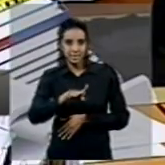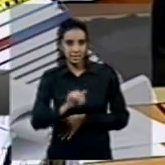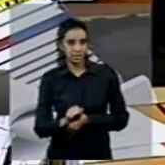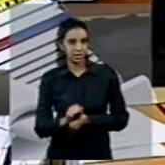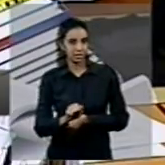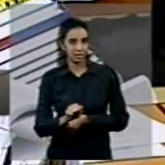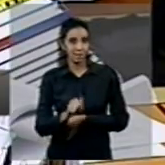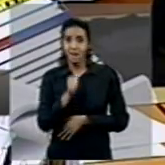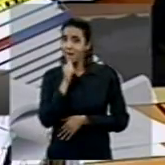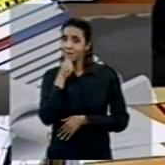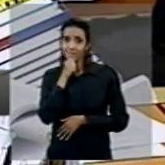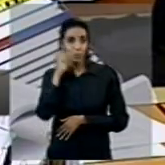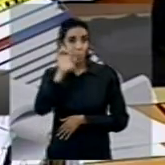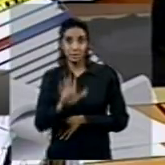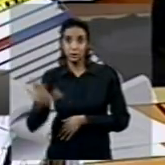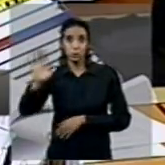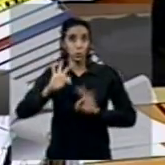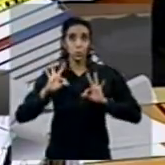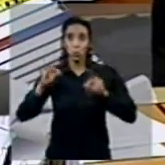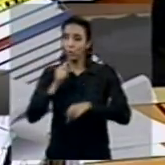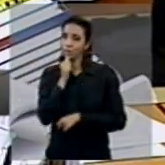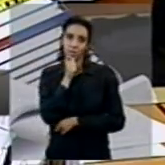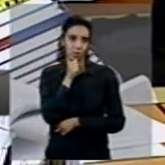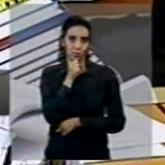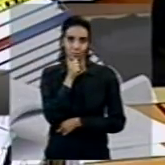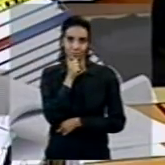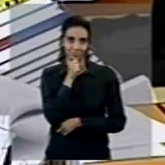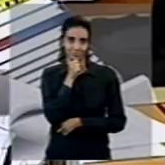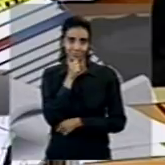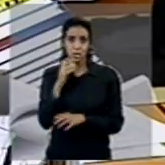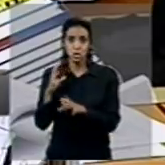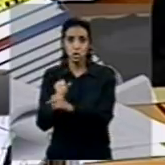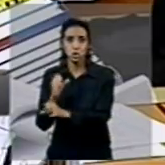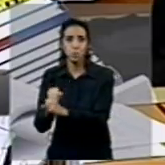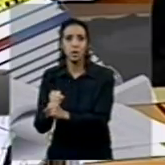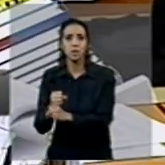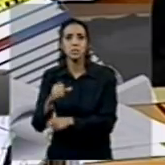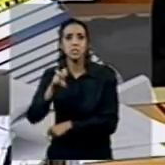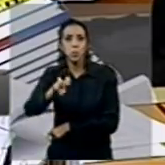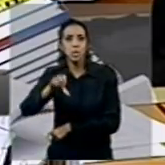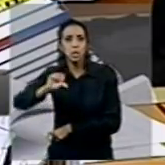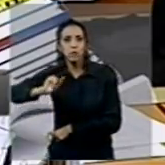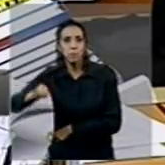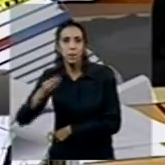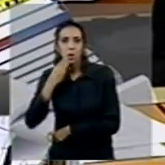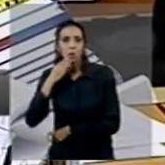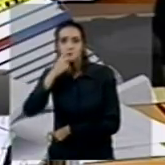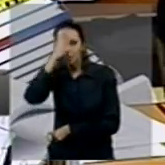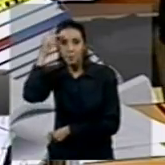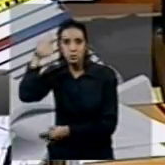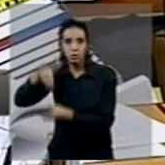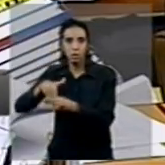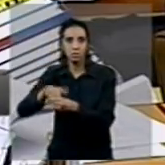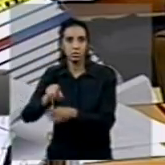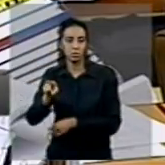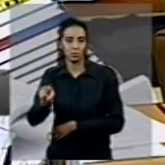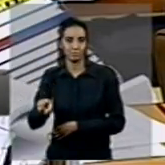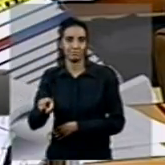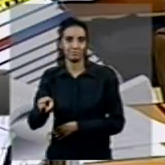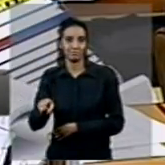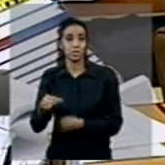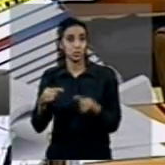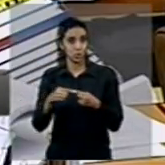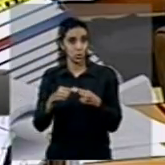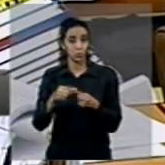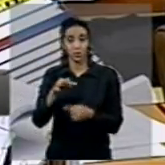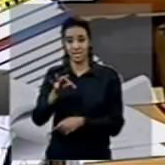em todo o território nacional. Sobejam 59 milhões de eleitores, segundo dados do